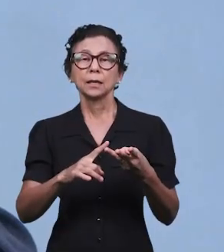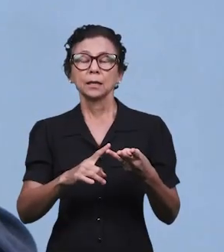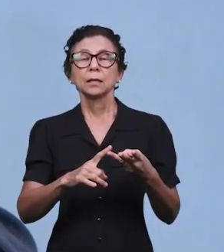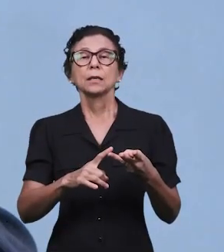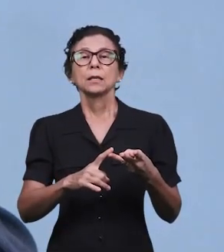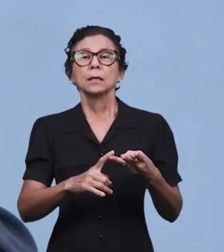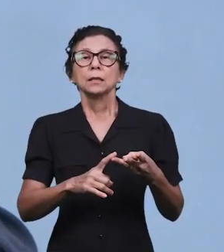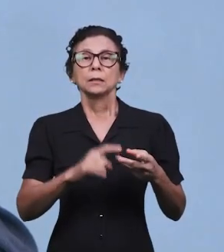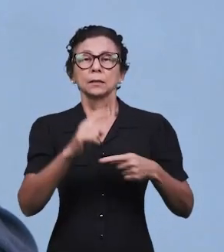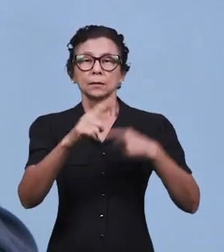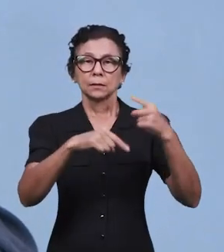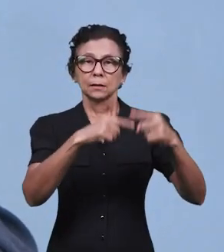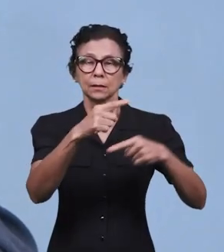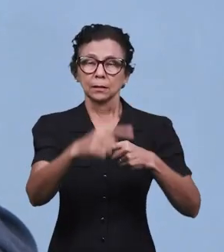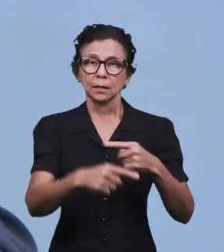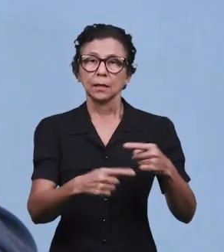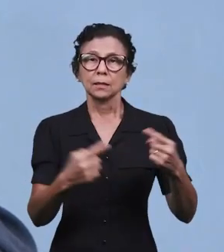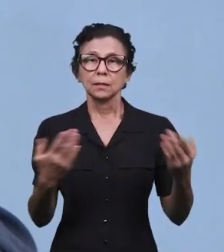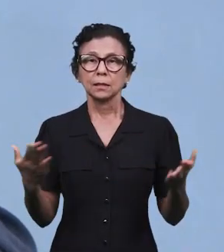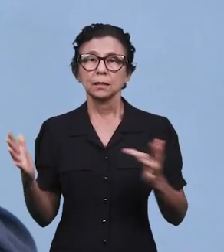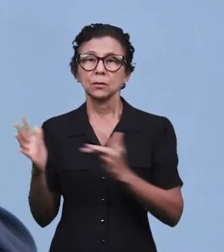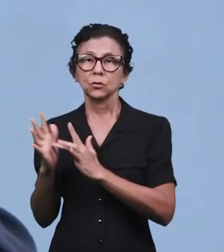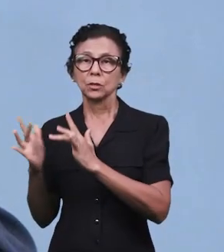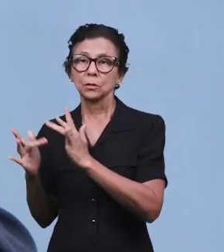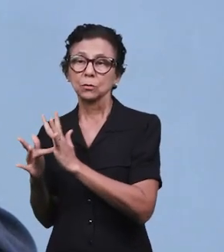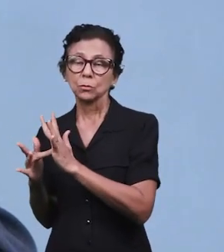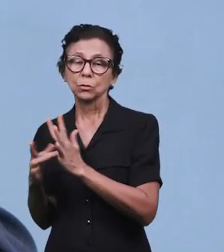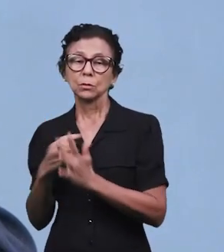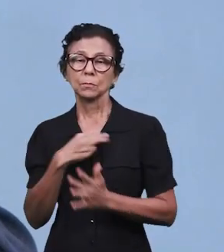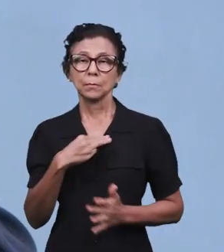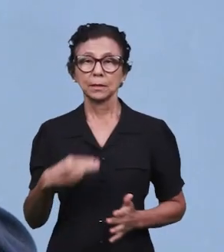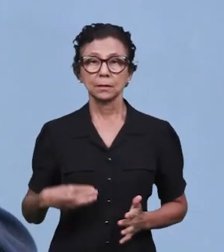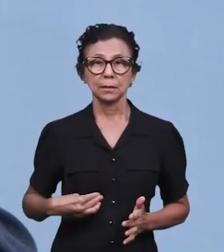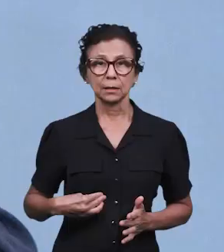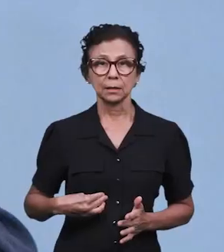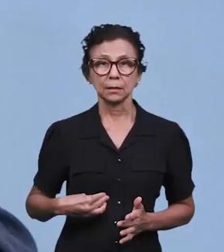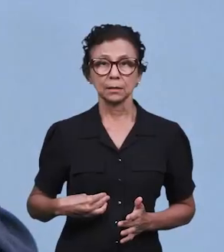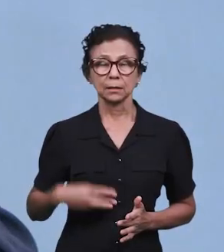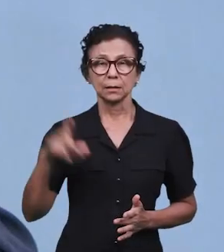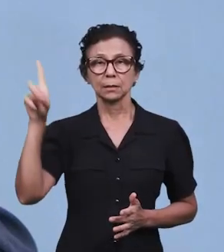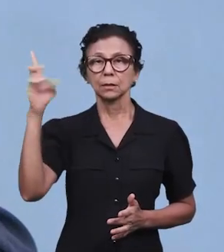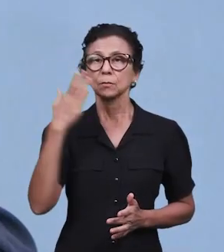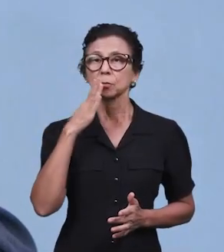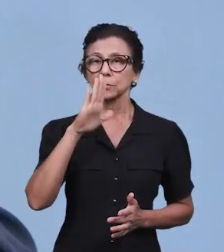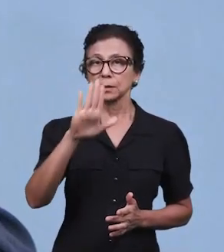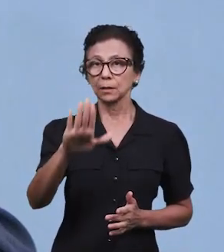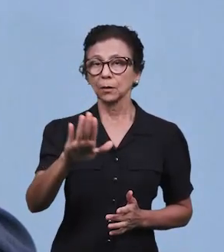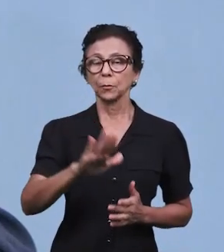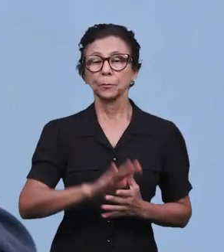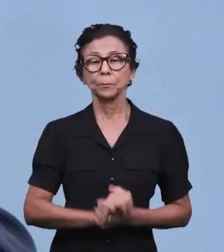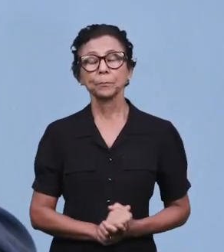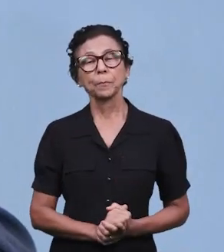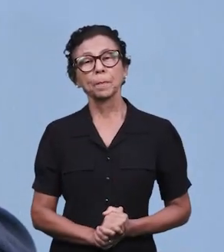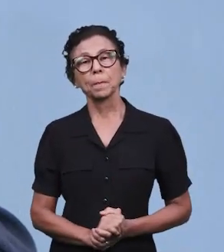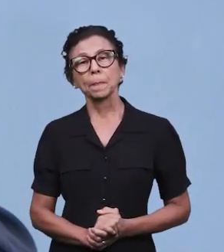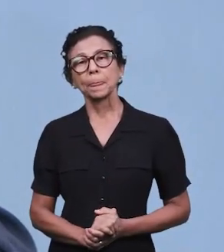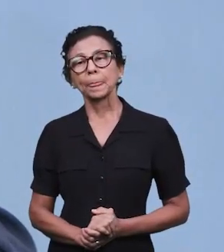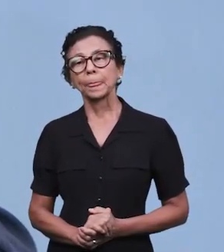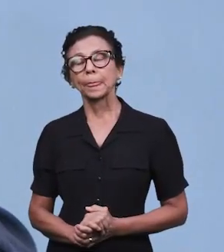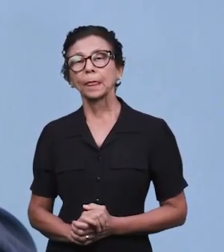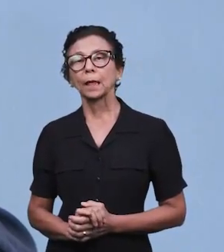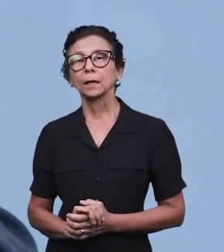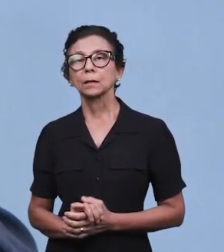Davi, estabelecendo o Senhor Jesus como Messias prometido. Chega a Jesus e termina